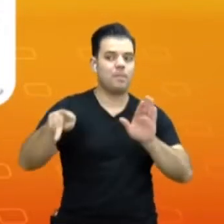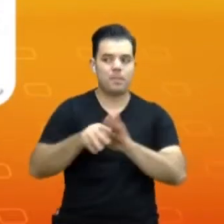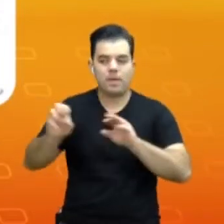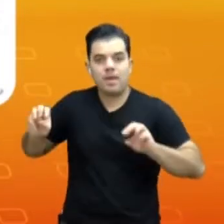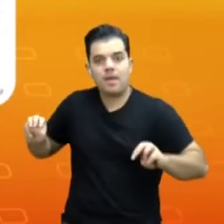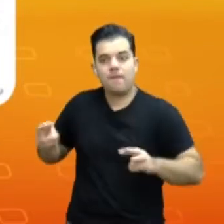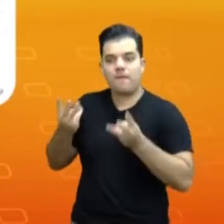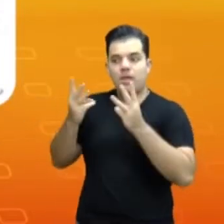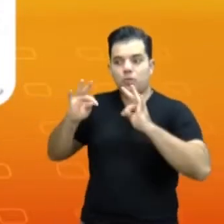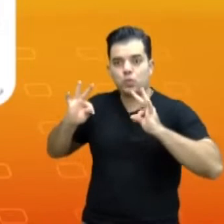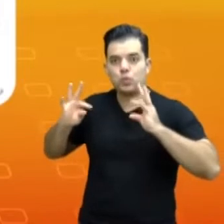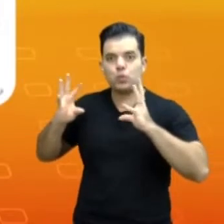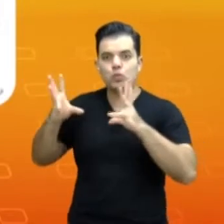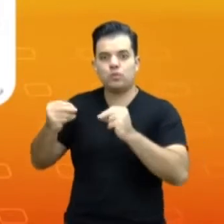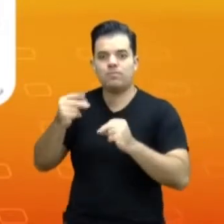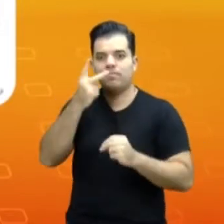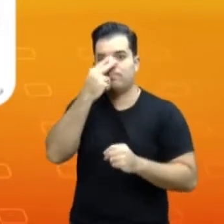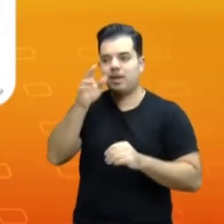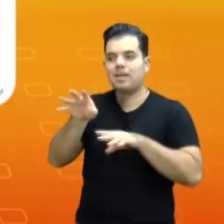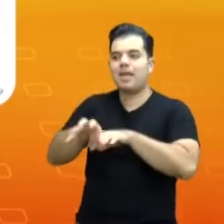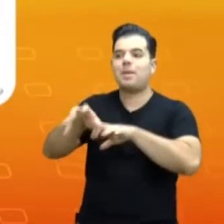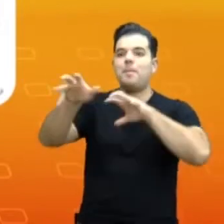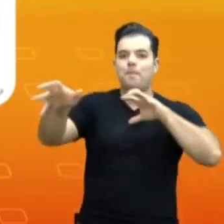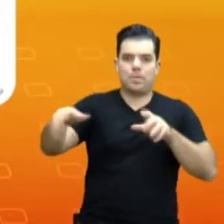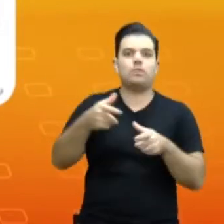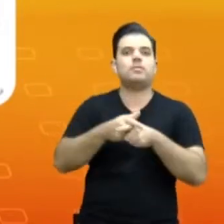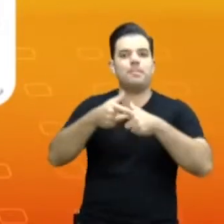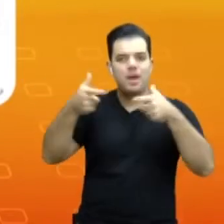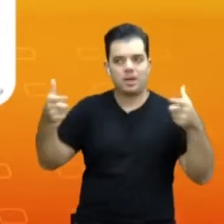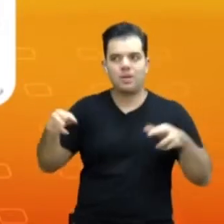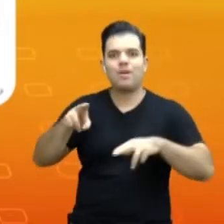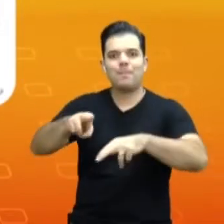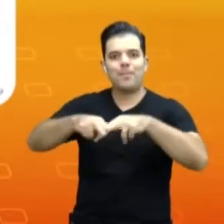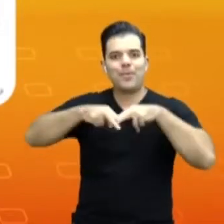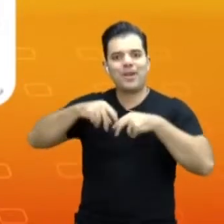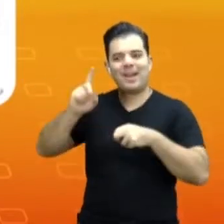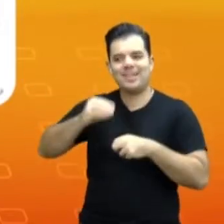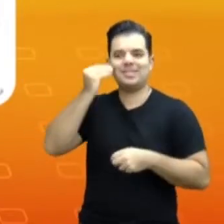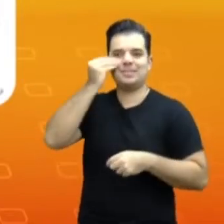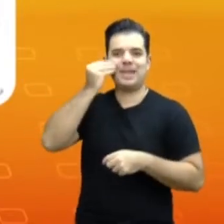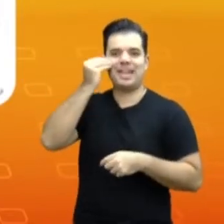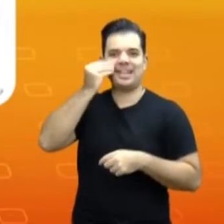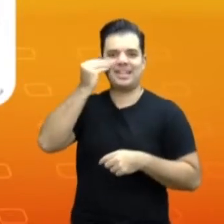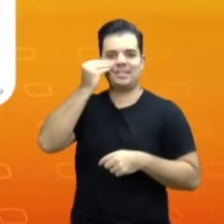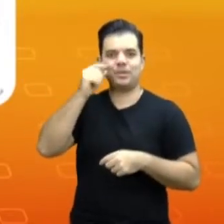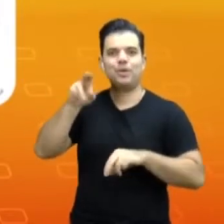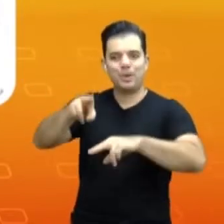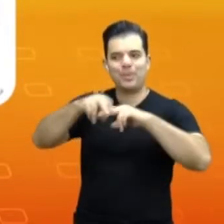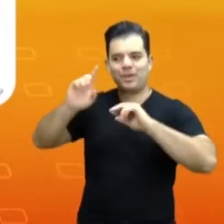evento ele ainda é um evento muito mais remoto no sentido da experiência. Ninguém estava